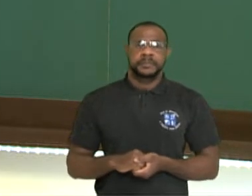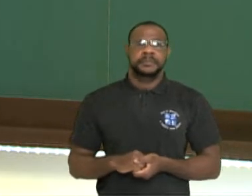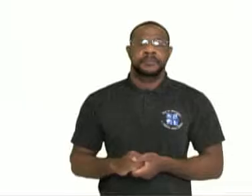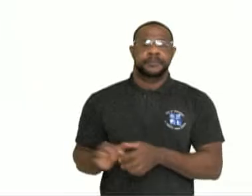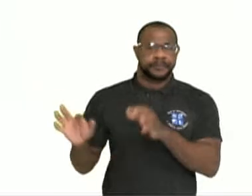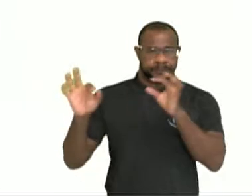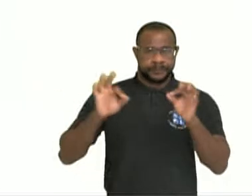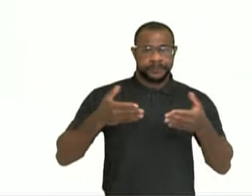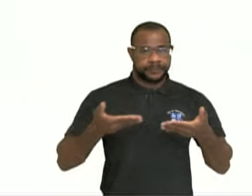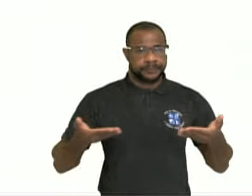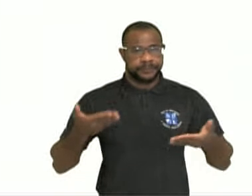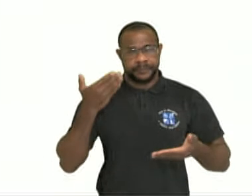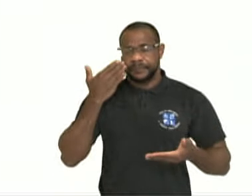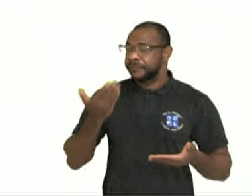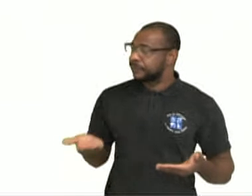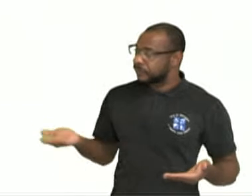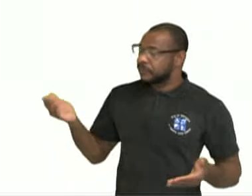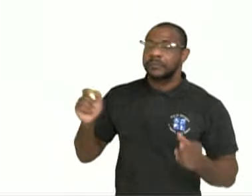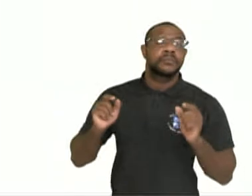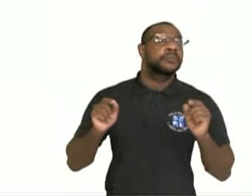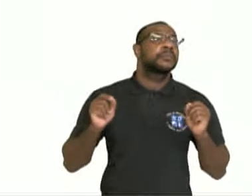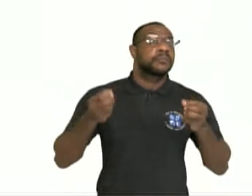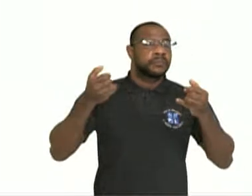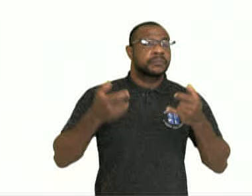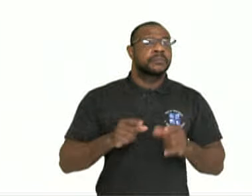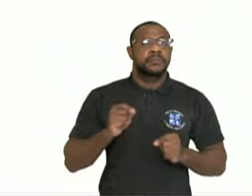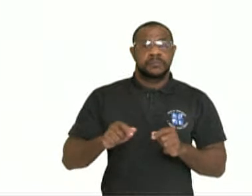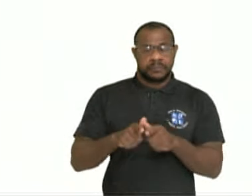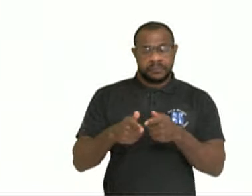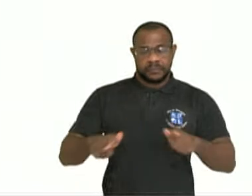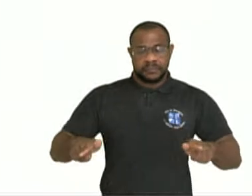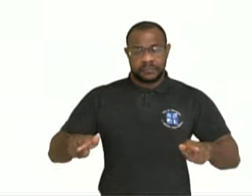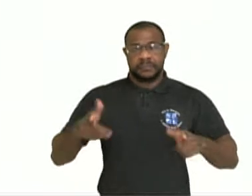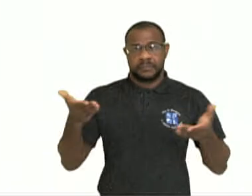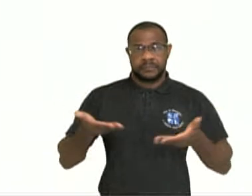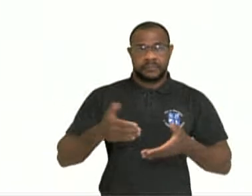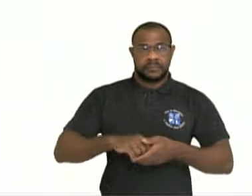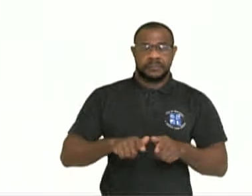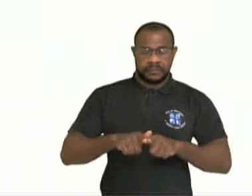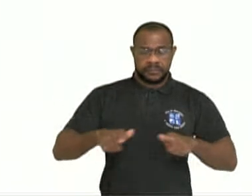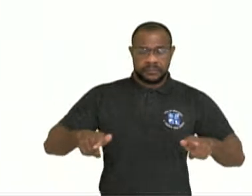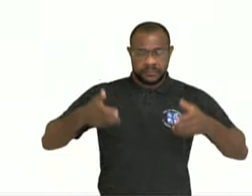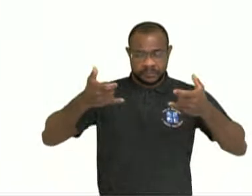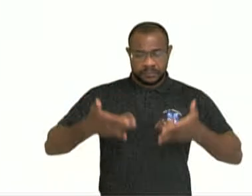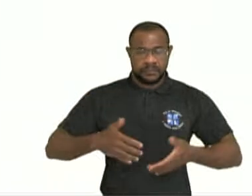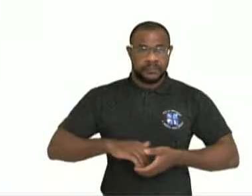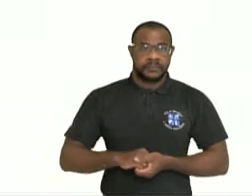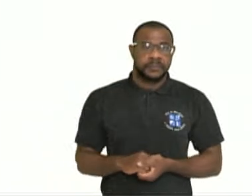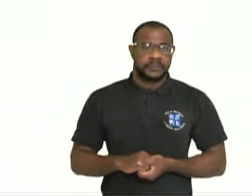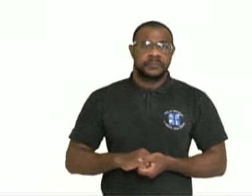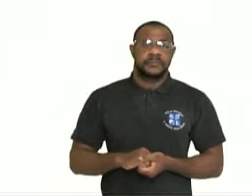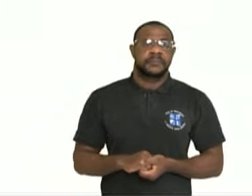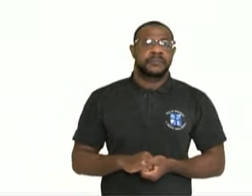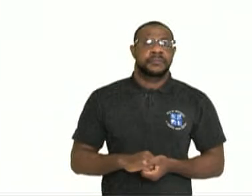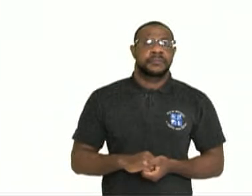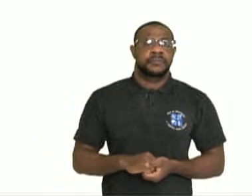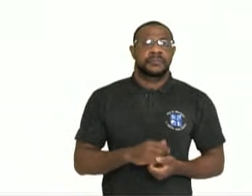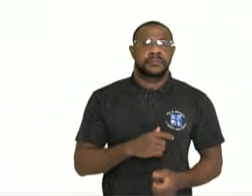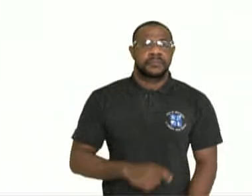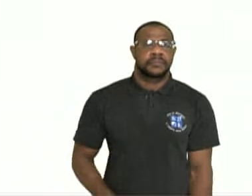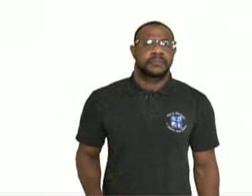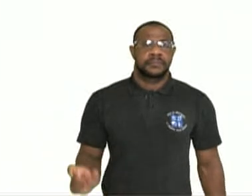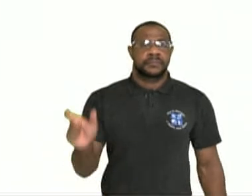língua. Agora começamos a falar da parte gramatical. Observa a última vinheta. Nós temos